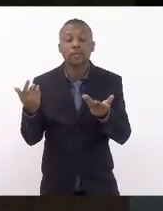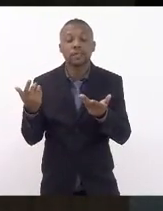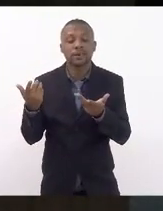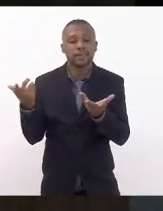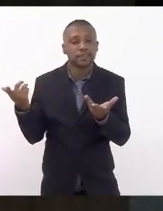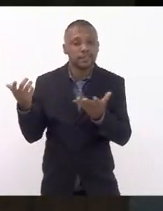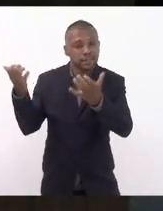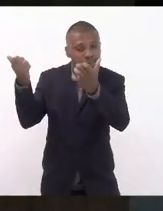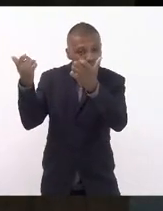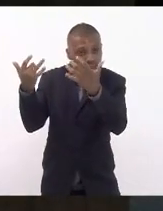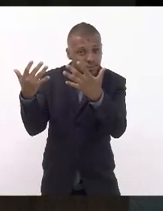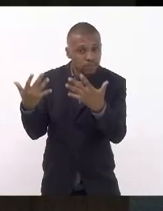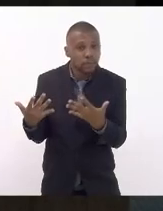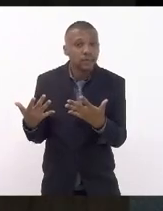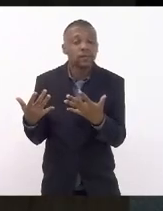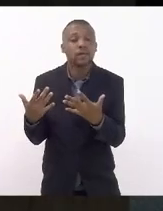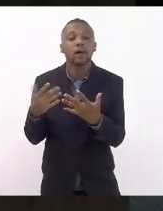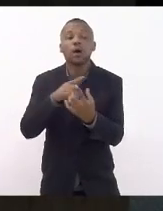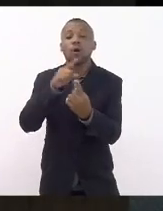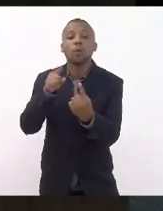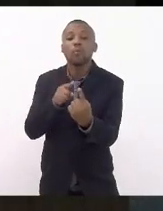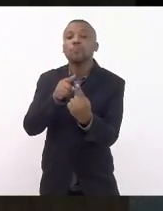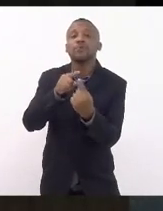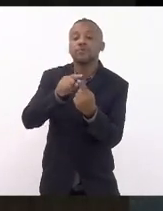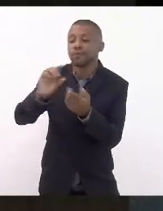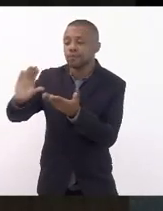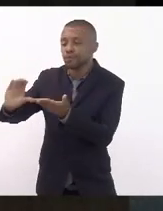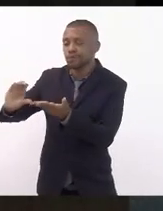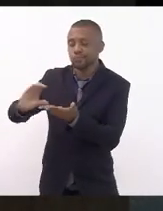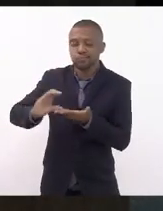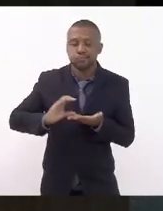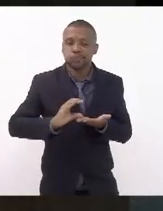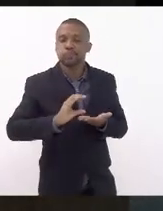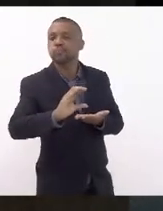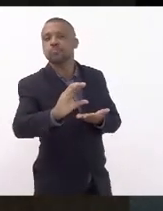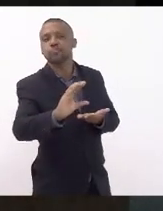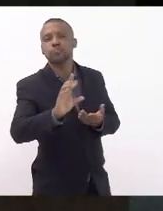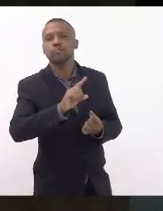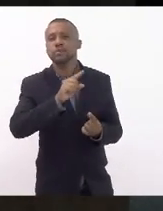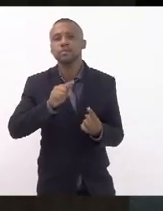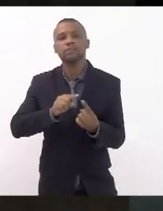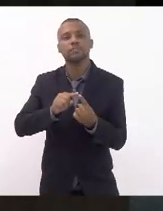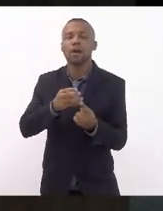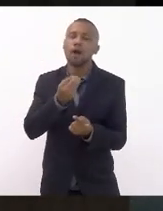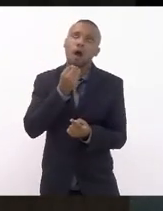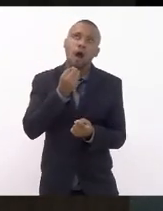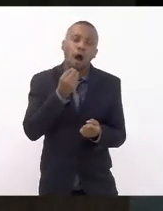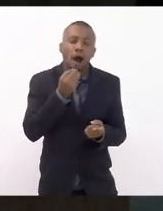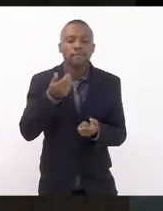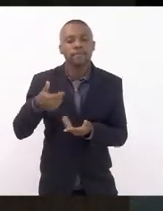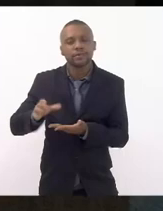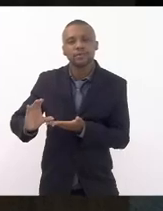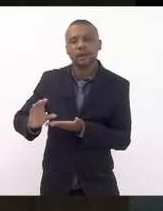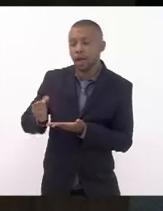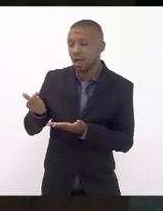define destino de recursos. E, evidentemente, de recursos do Estado,